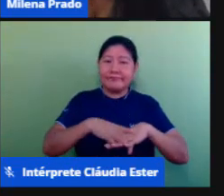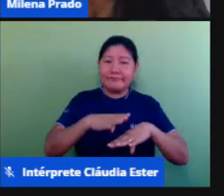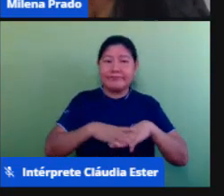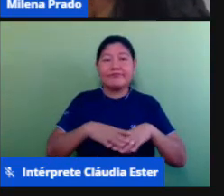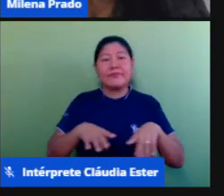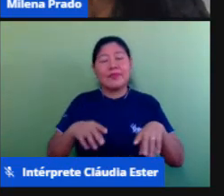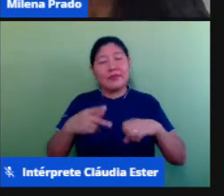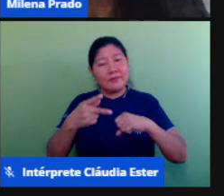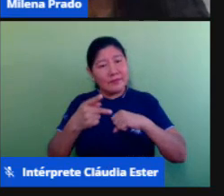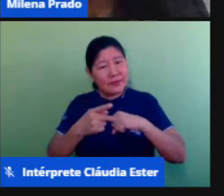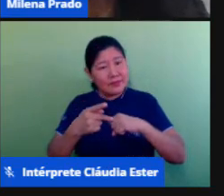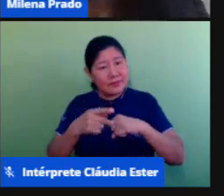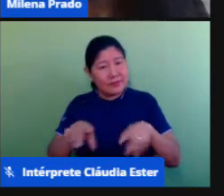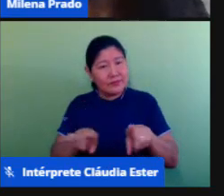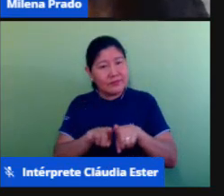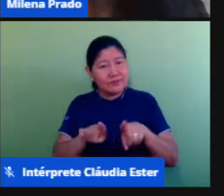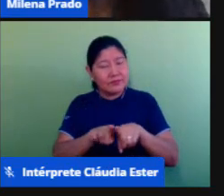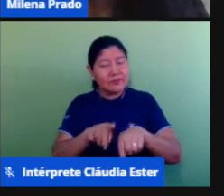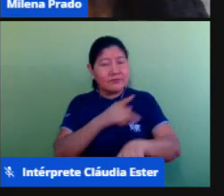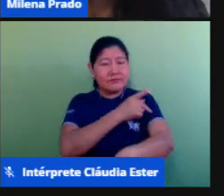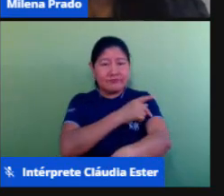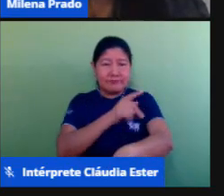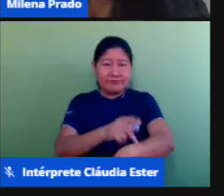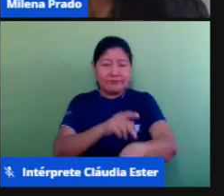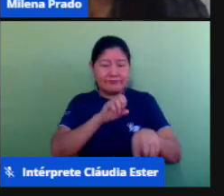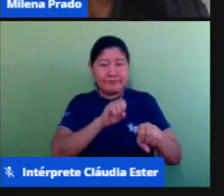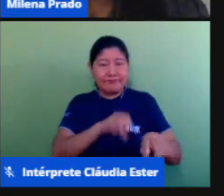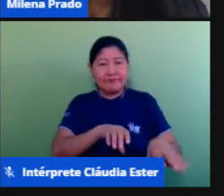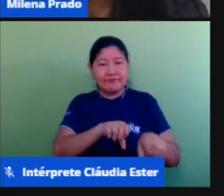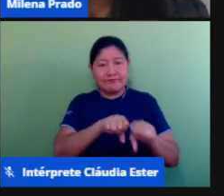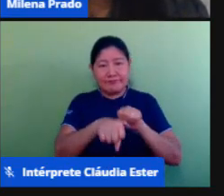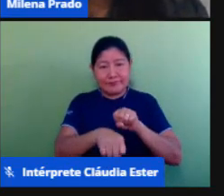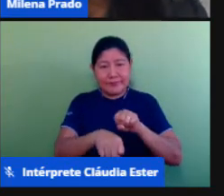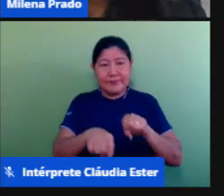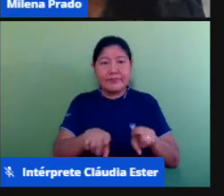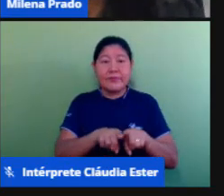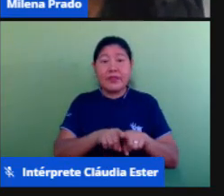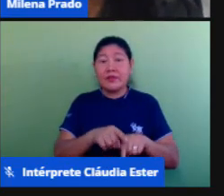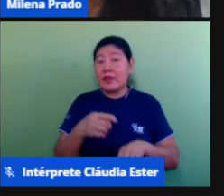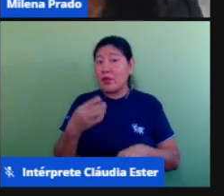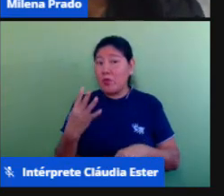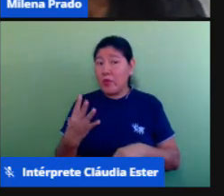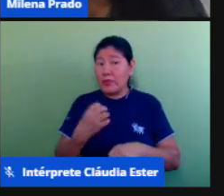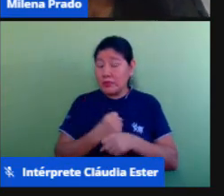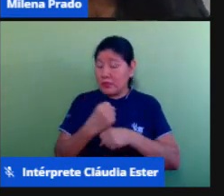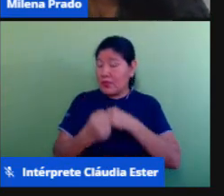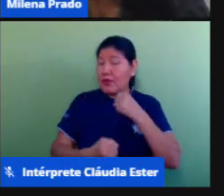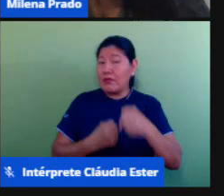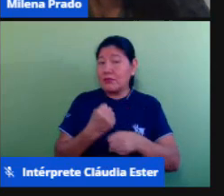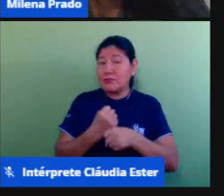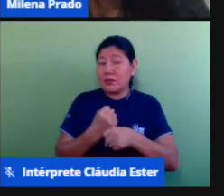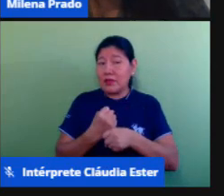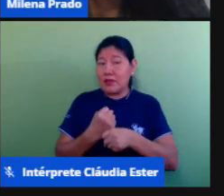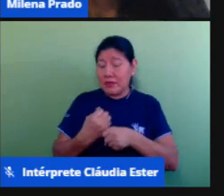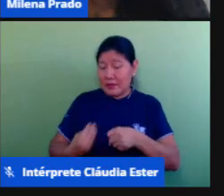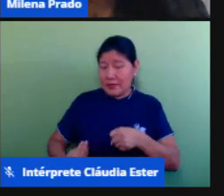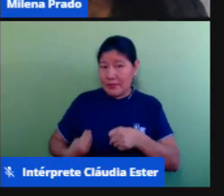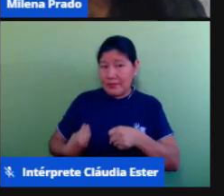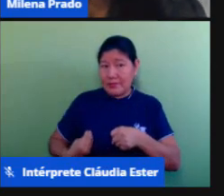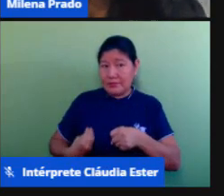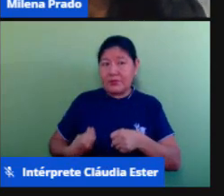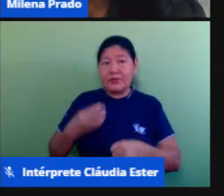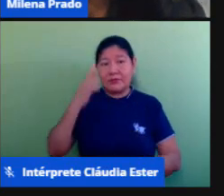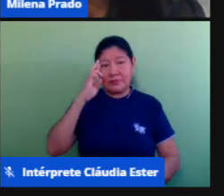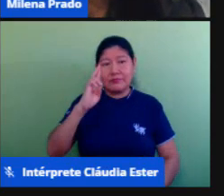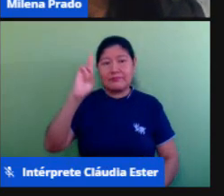especialista em coordenação pedagógica e gestão escolar. E há 4 anos assumi a direção do José do Patrocínio. O